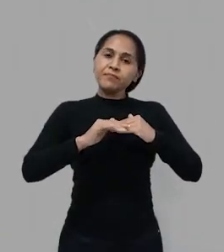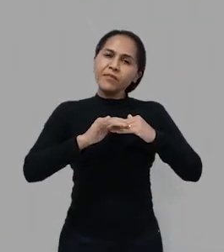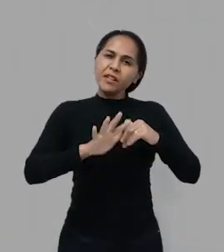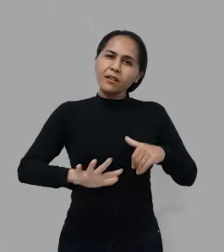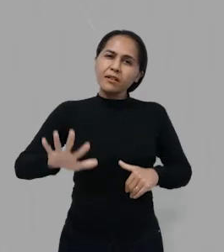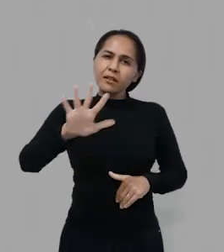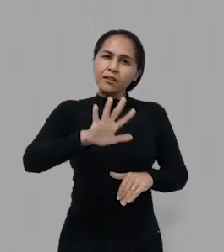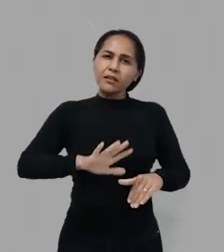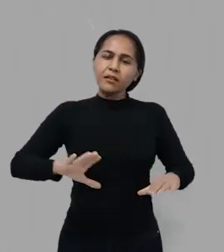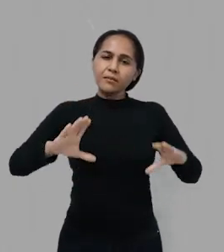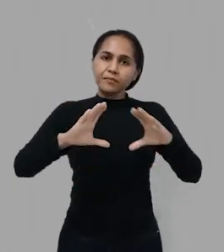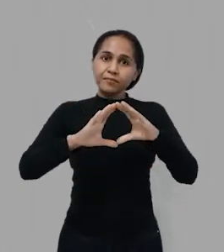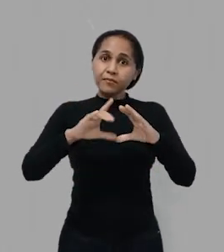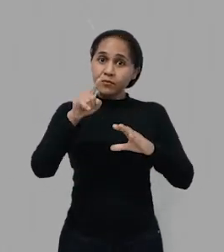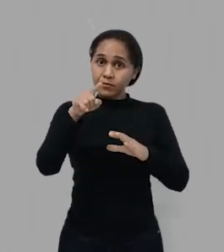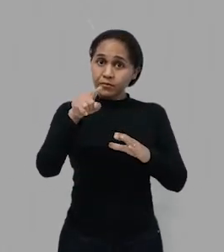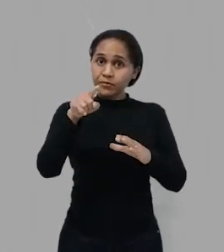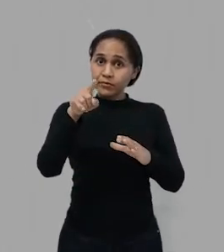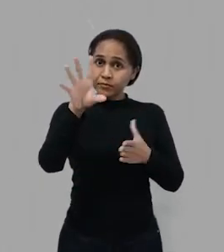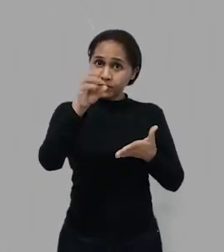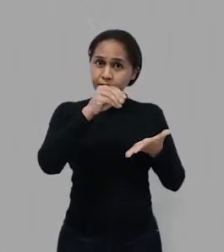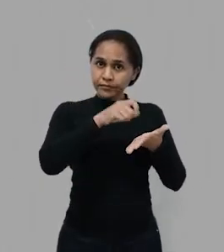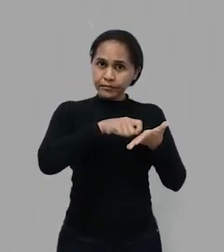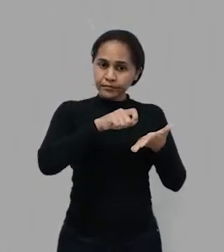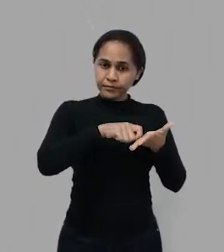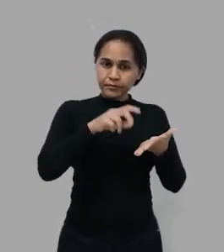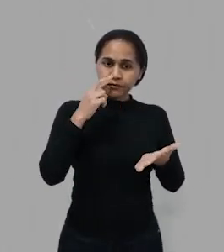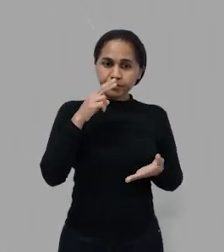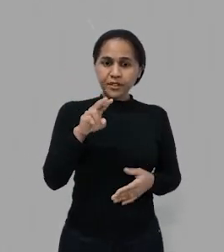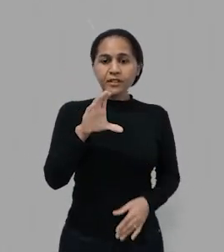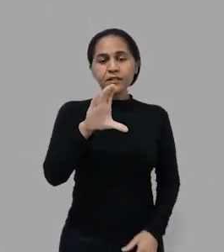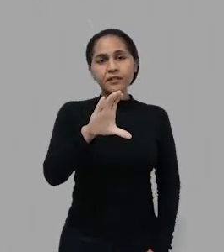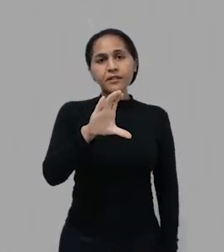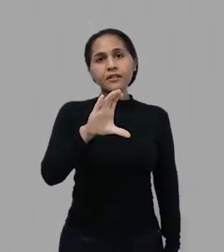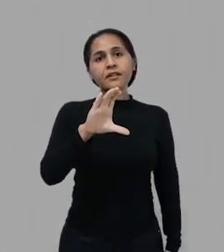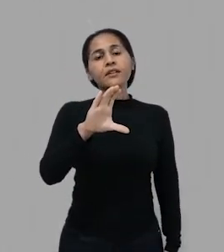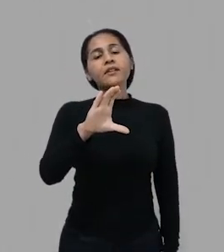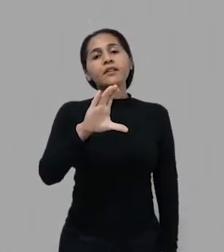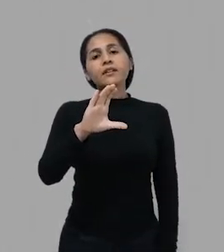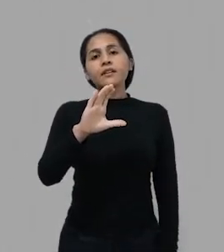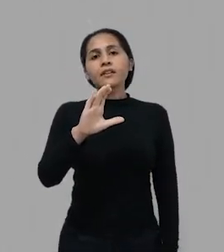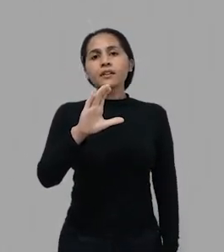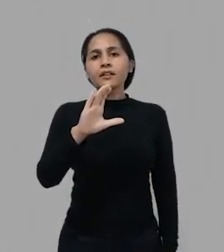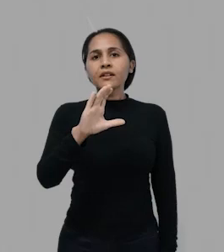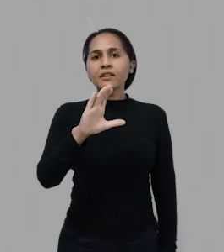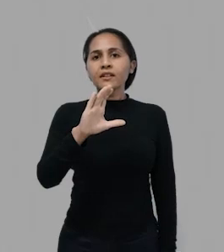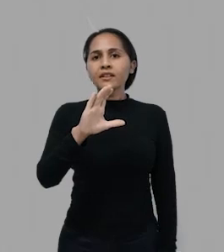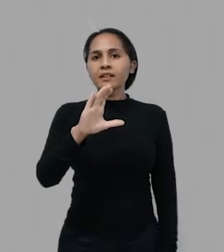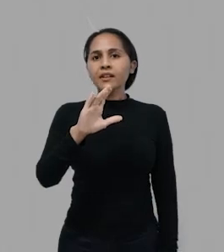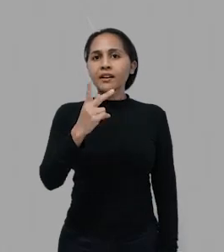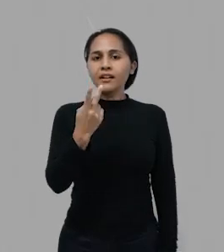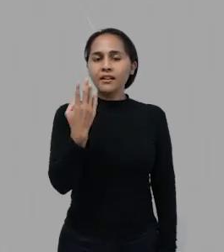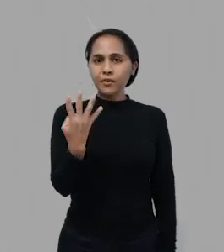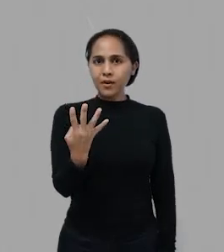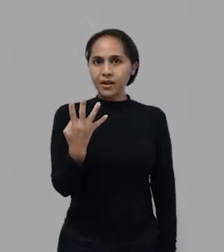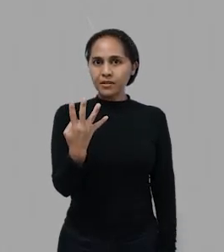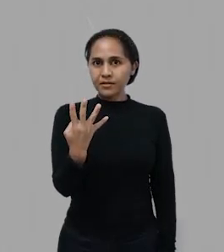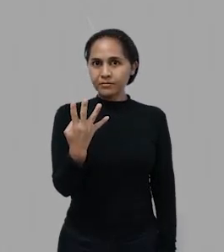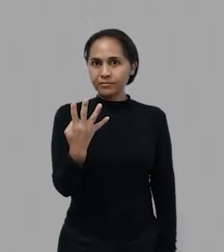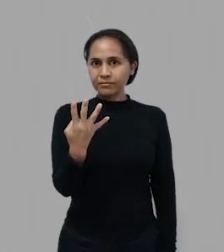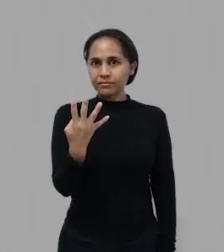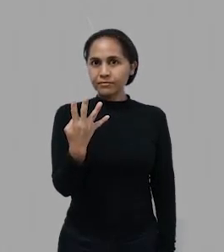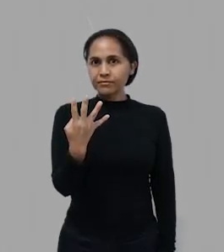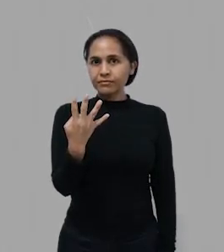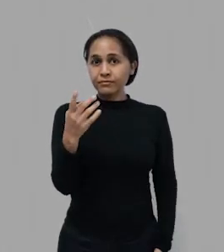com o seu caderno. Então, você está escrevendo uma estrutura, o CH4, o metano. Essa estrutura que você escreveu no